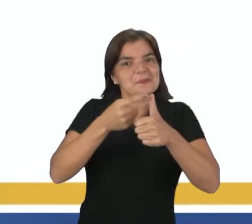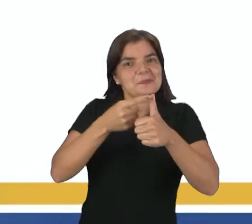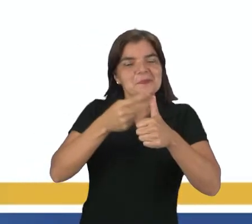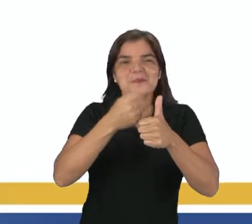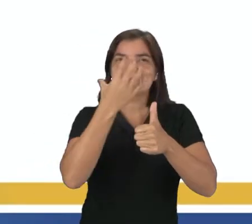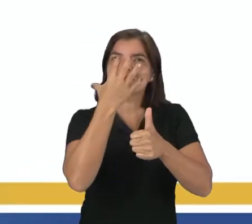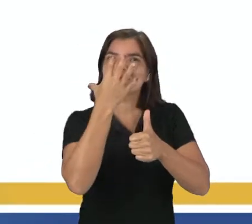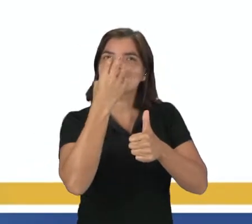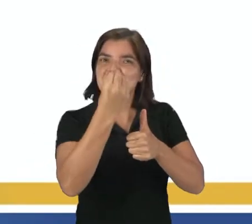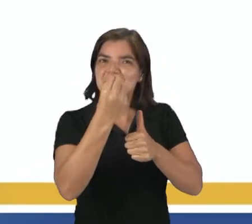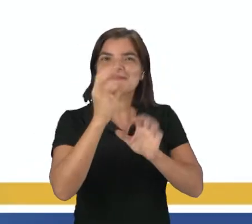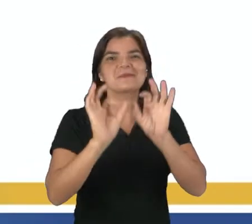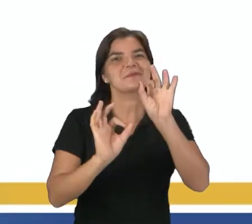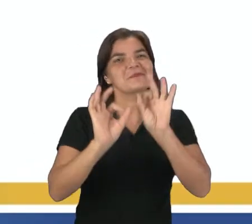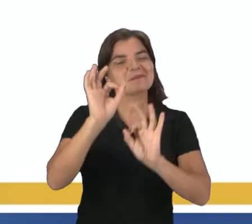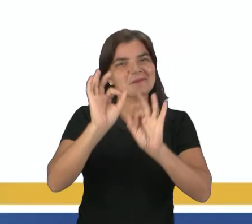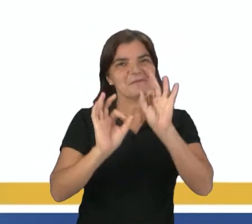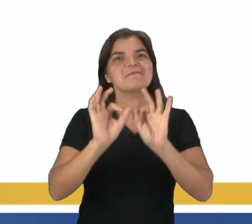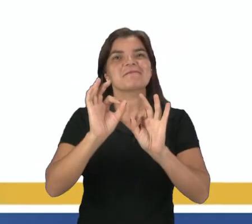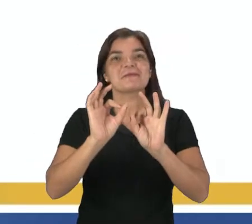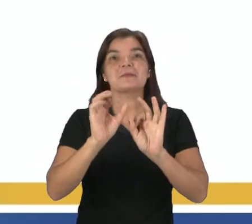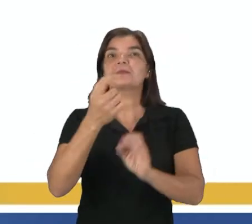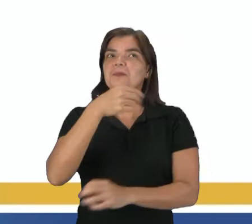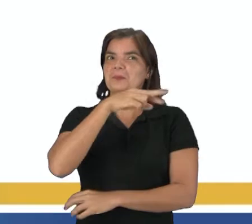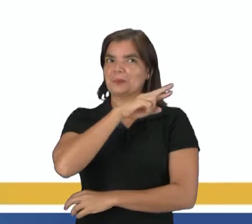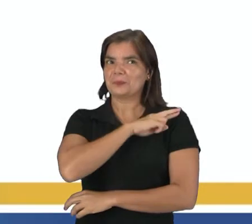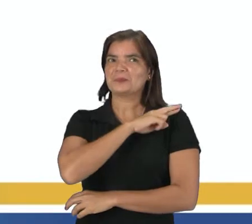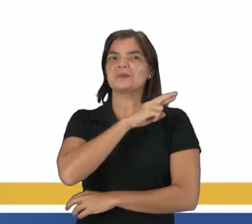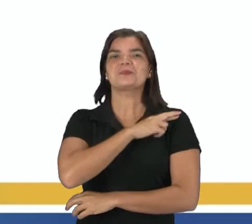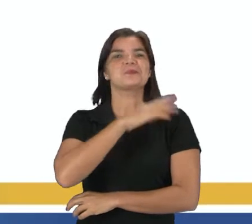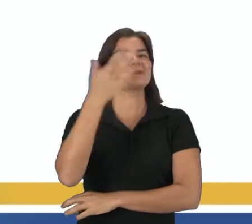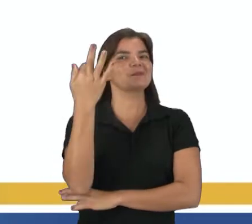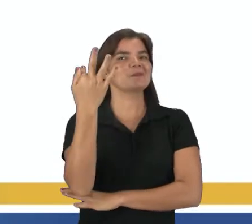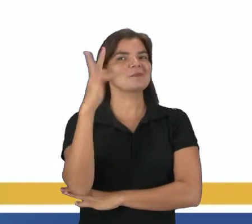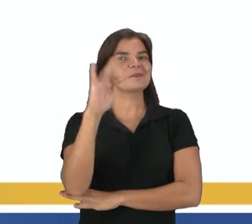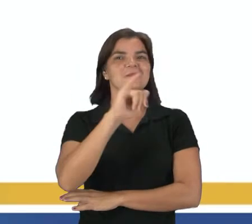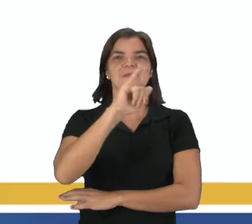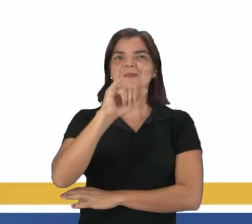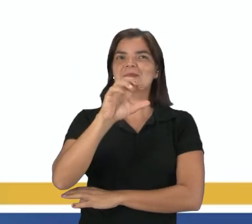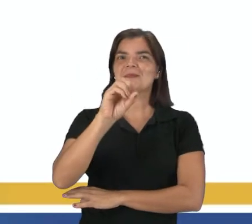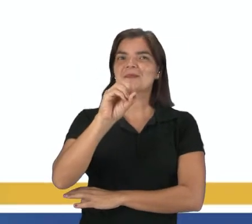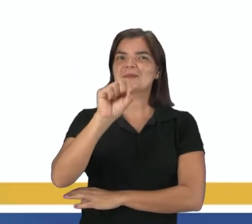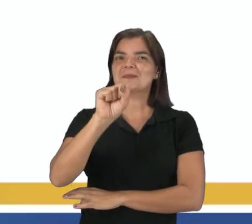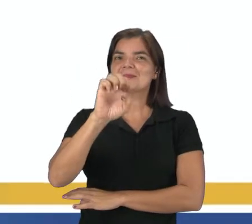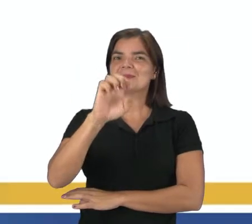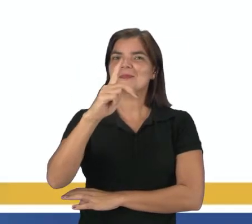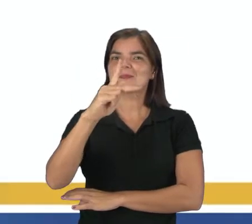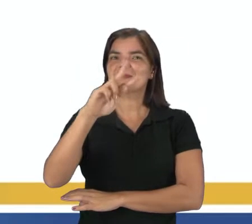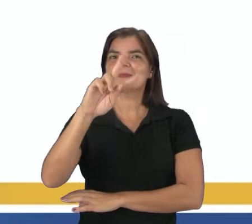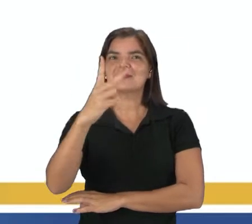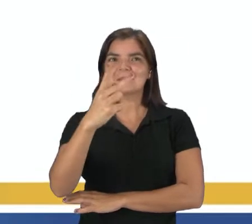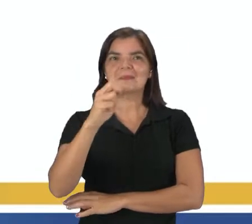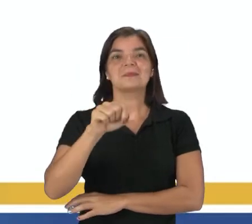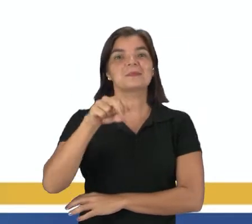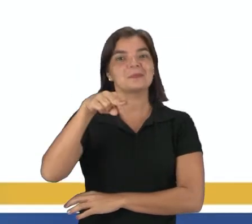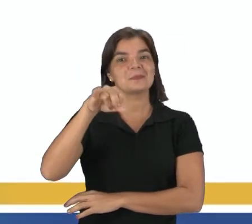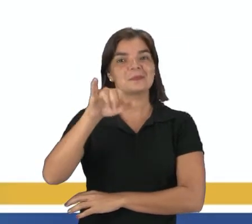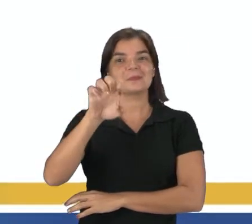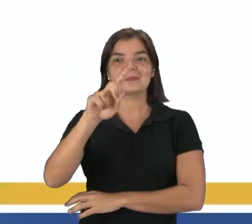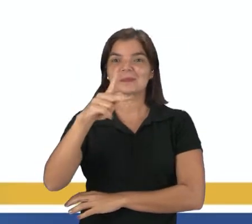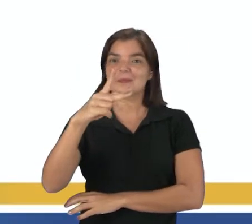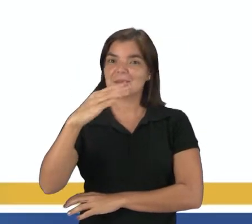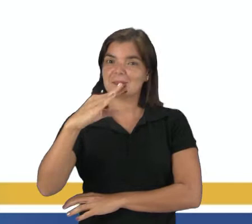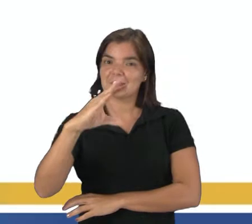1826 que a primeira foto foi feita. O responsável foi o francês Joseph Niepce.